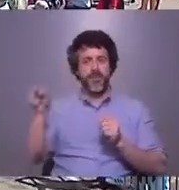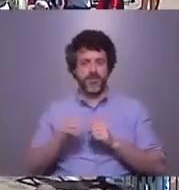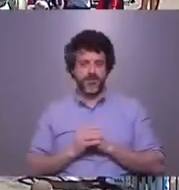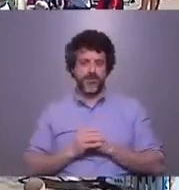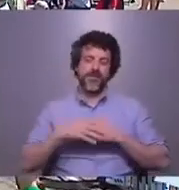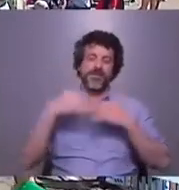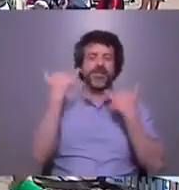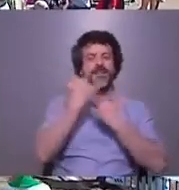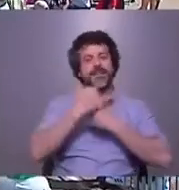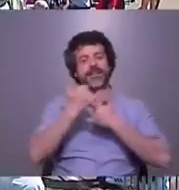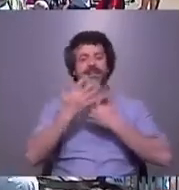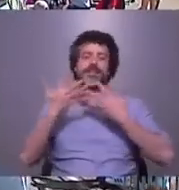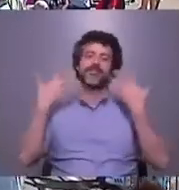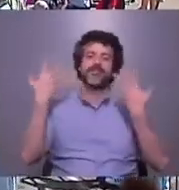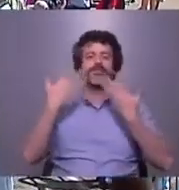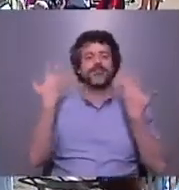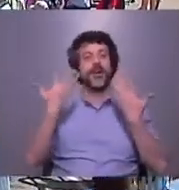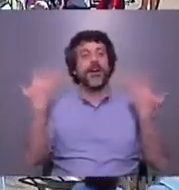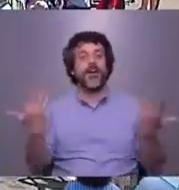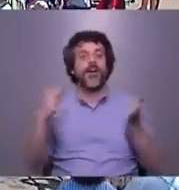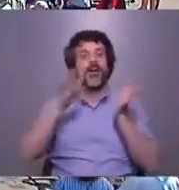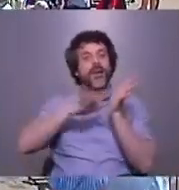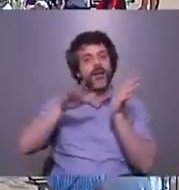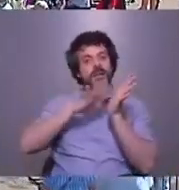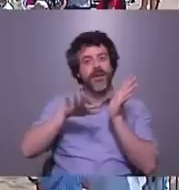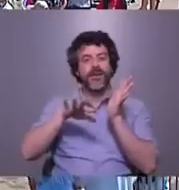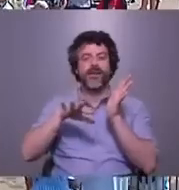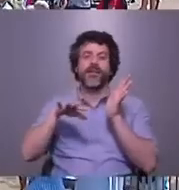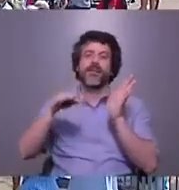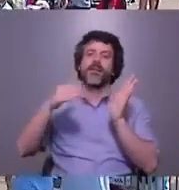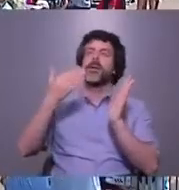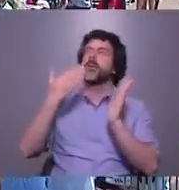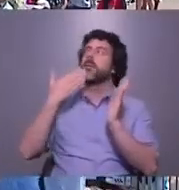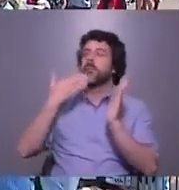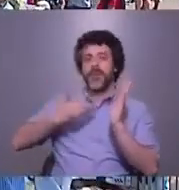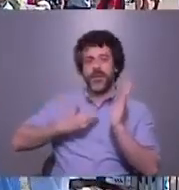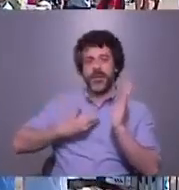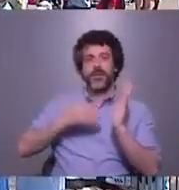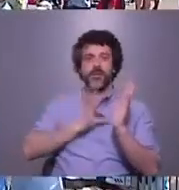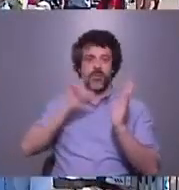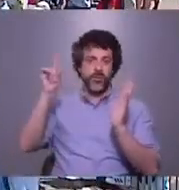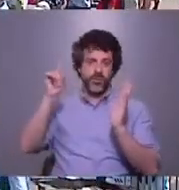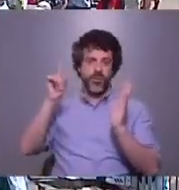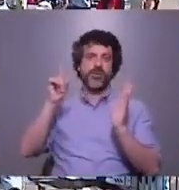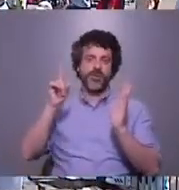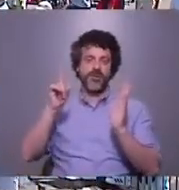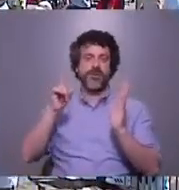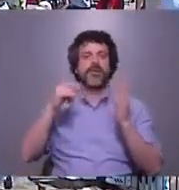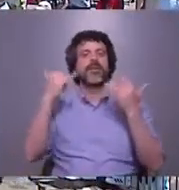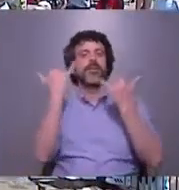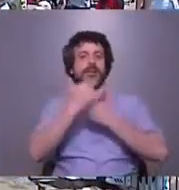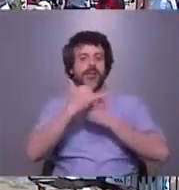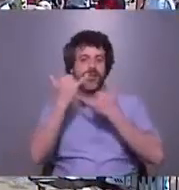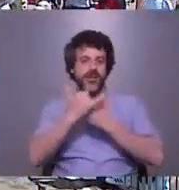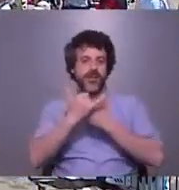alegria, cantemos o mandamento que o Senhor nos dá. Com alegria, aceitemos o